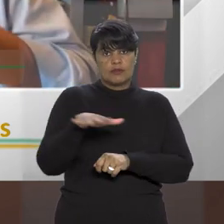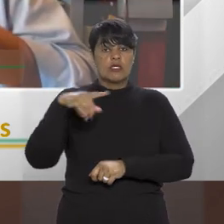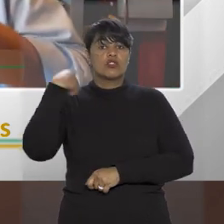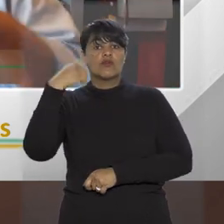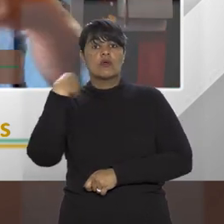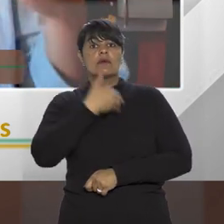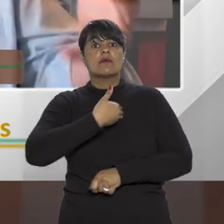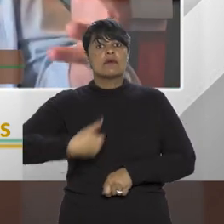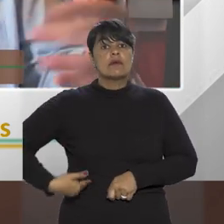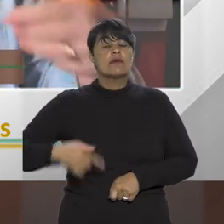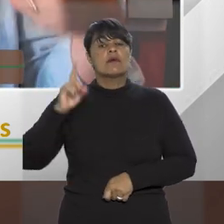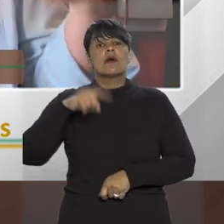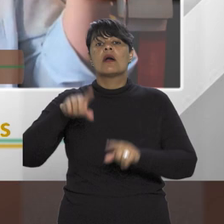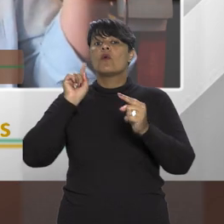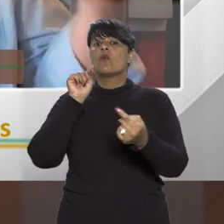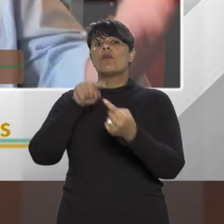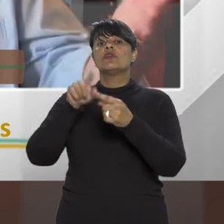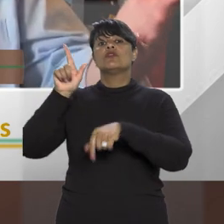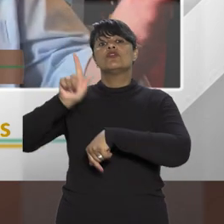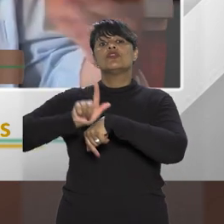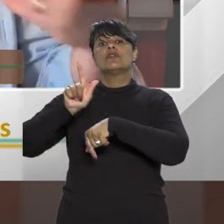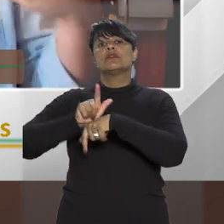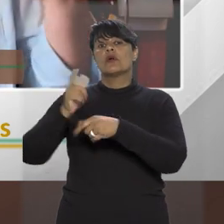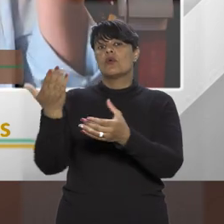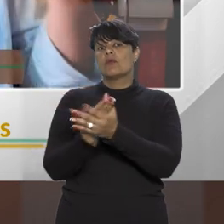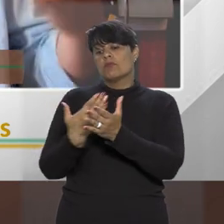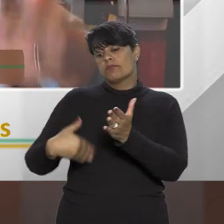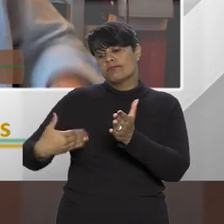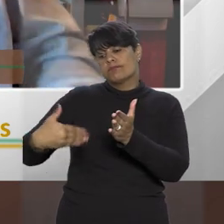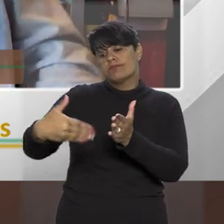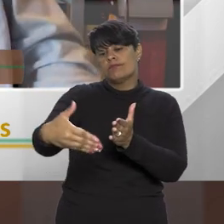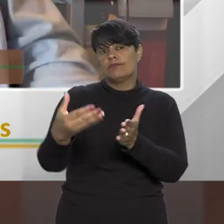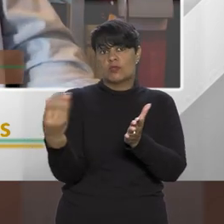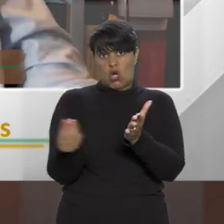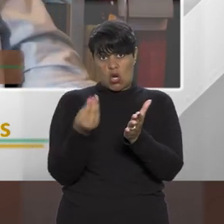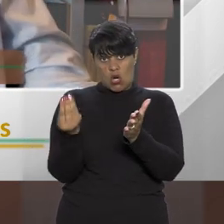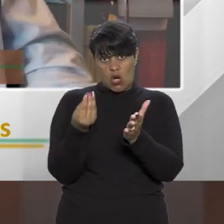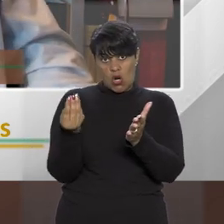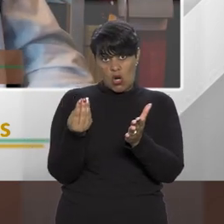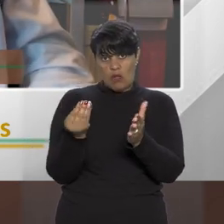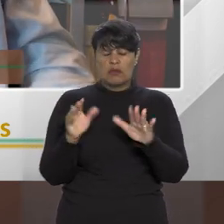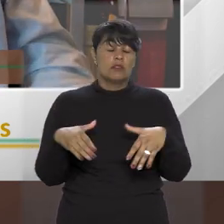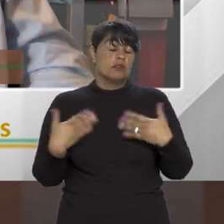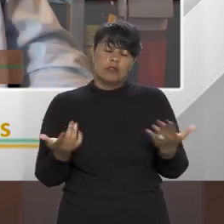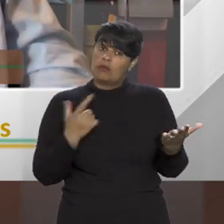dos processos. Então, você tem lei, você tem resolução do CNJ, é uma excelente medida, em suma.